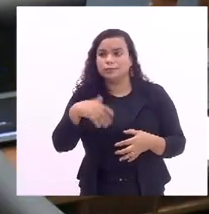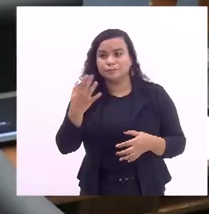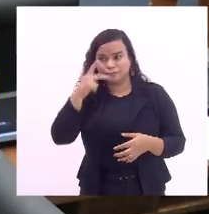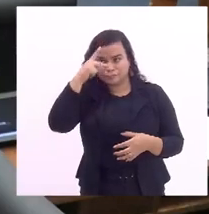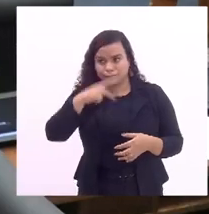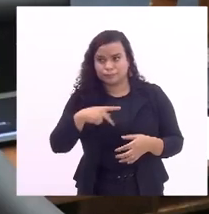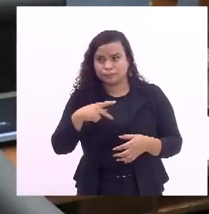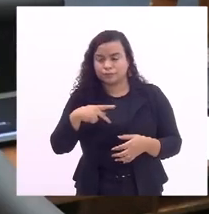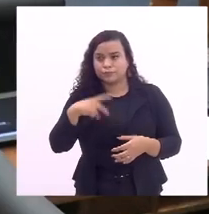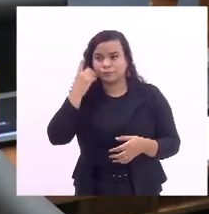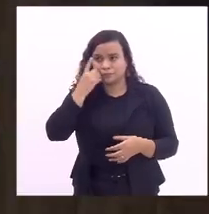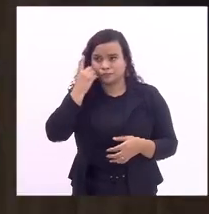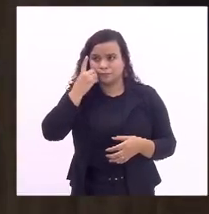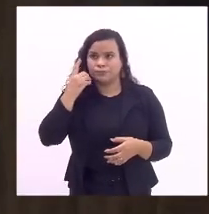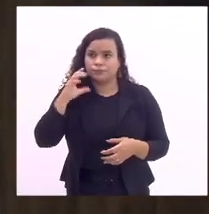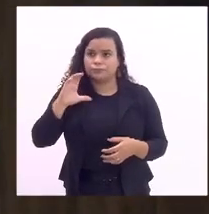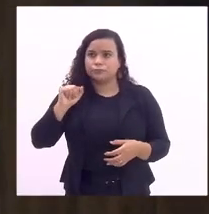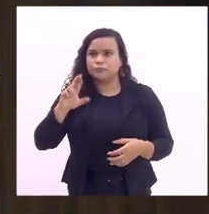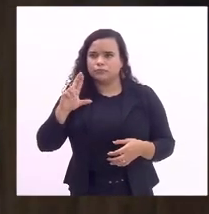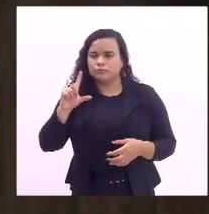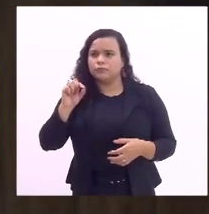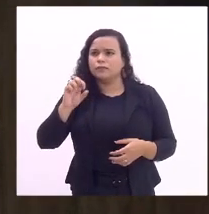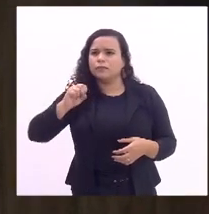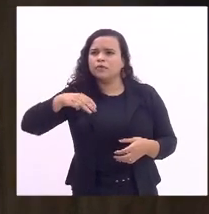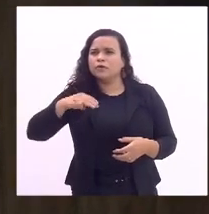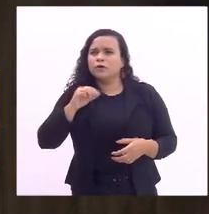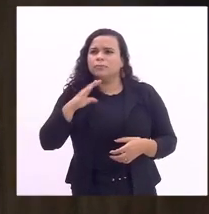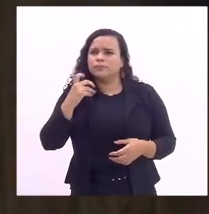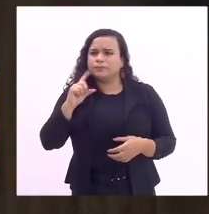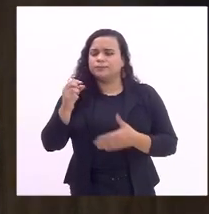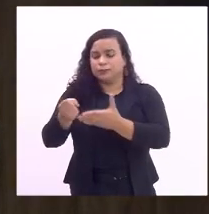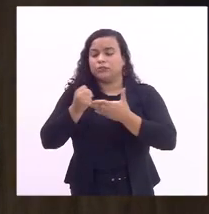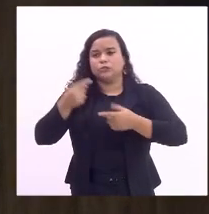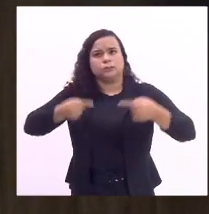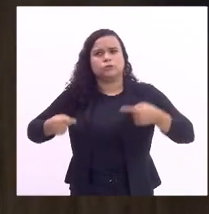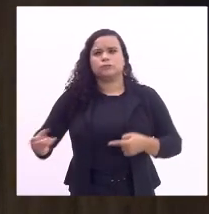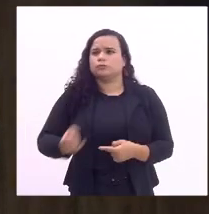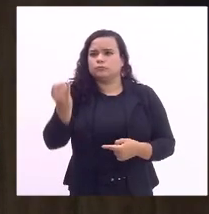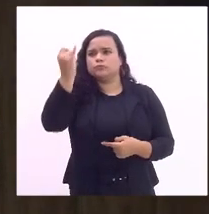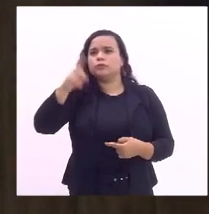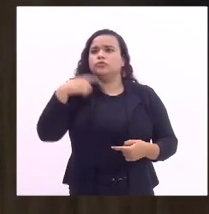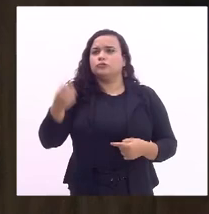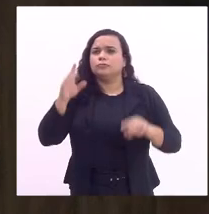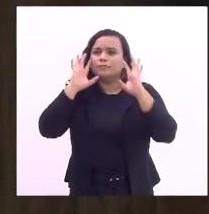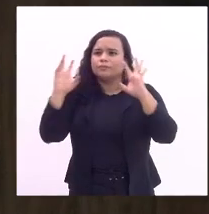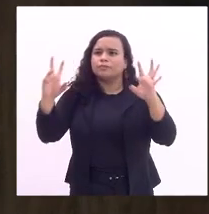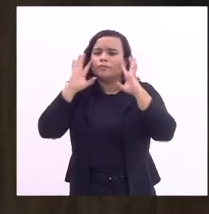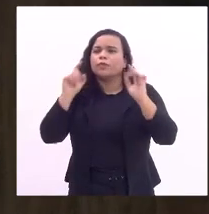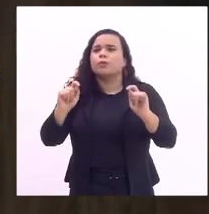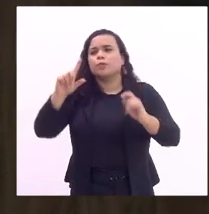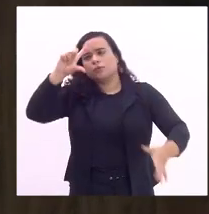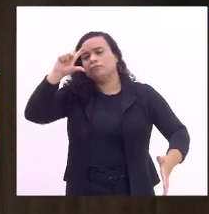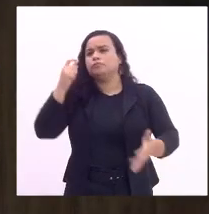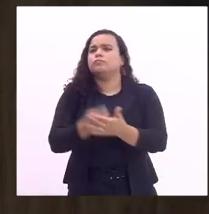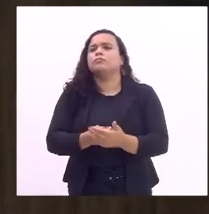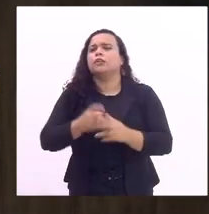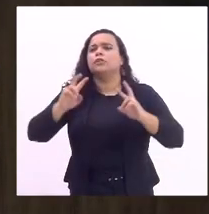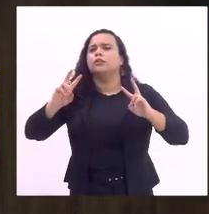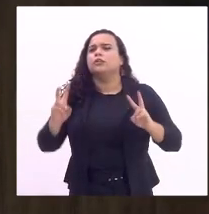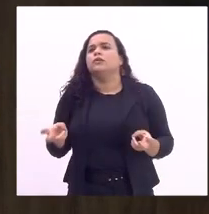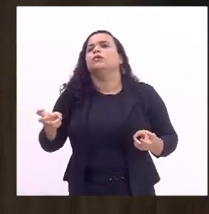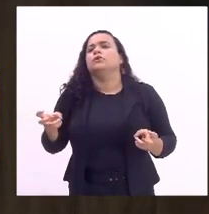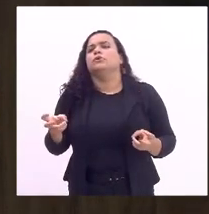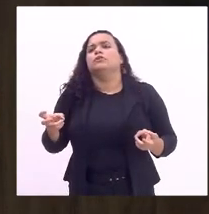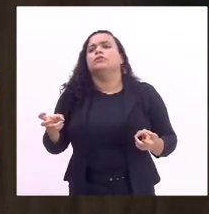Presidente, deputado Carlos Macedo traz aqui um importante debate que nos leva a decidir sobre